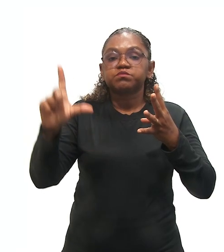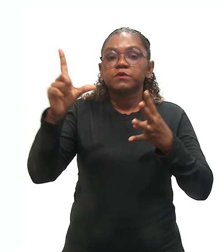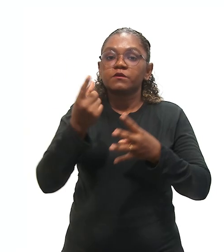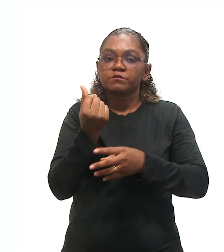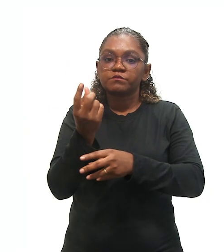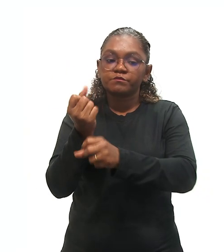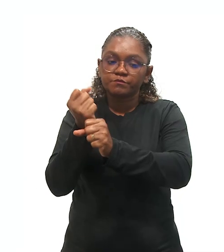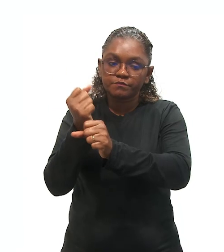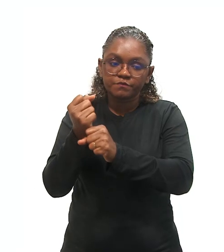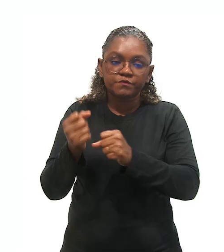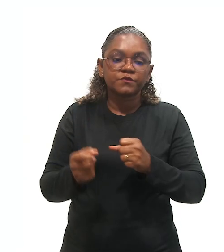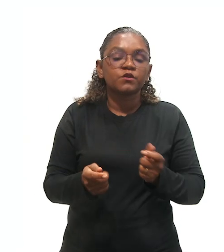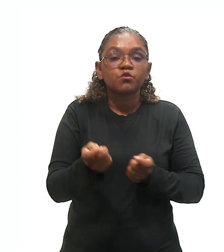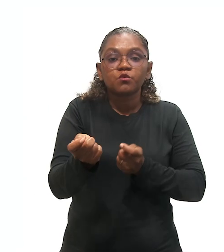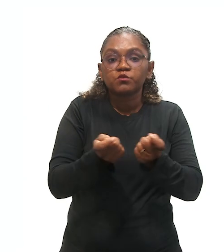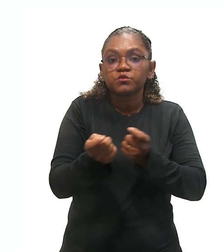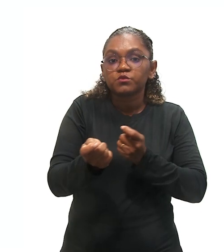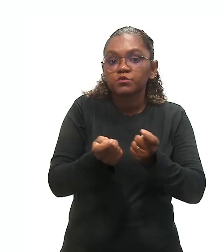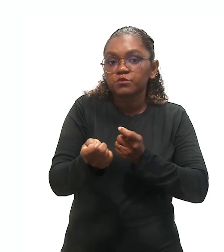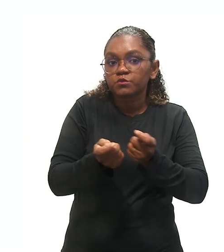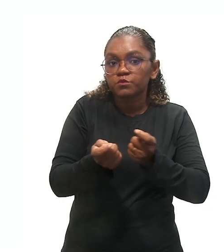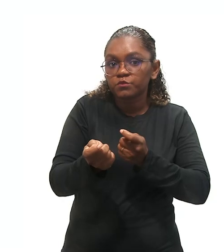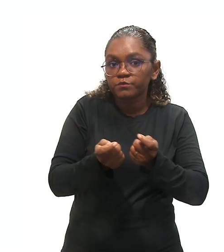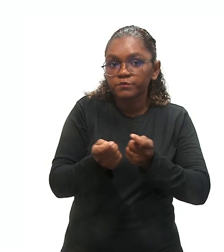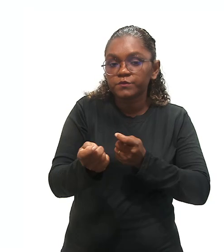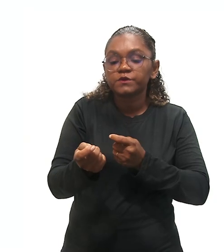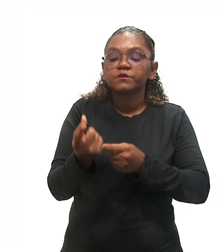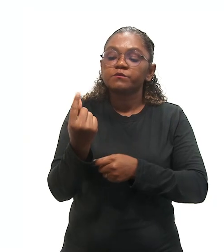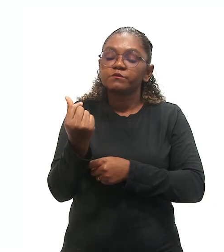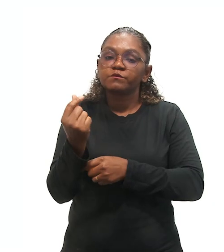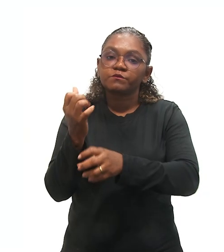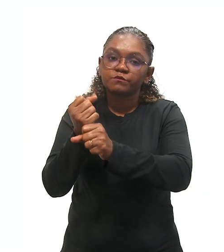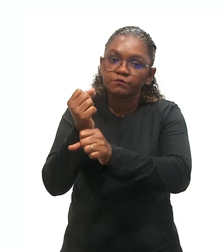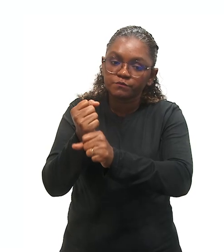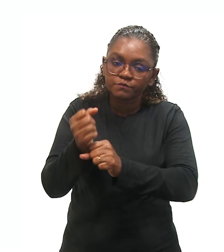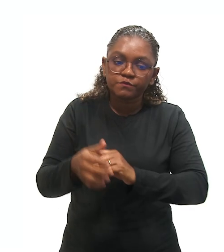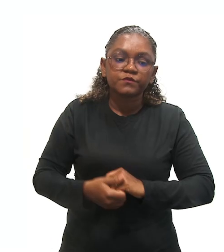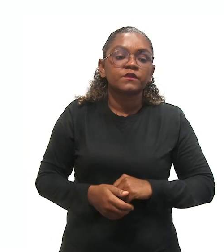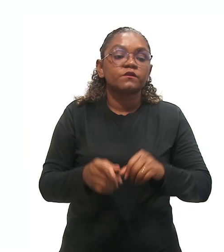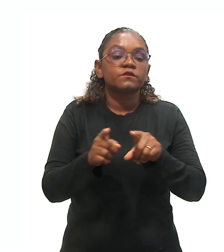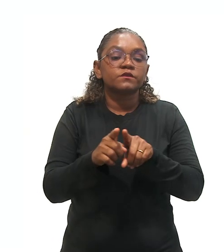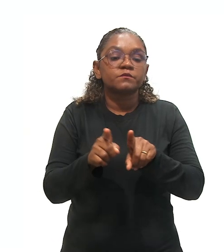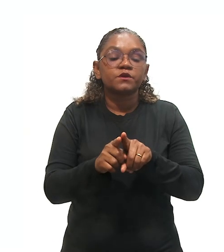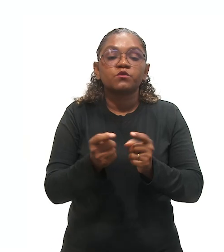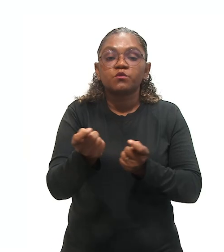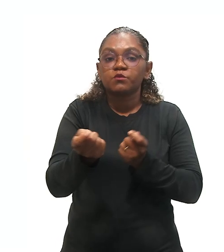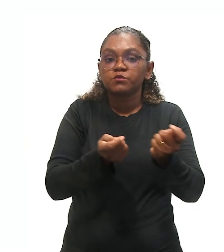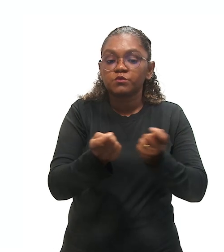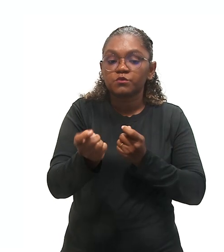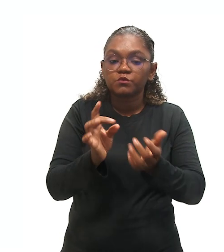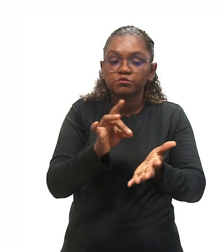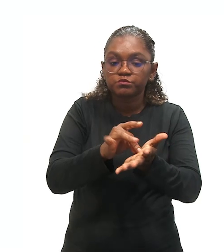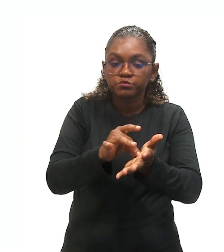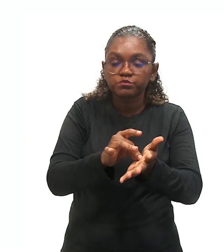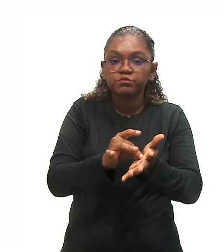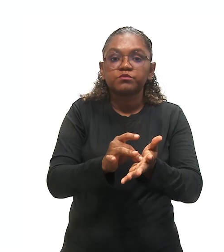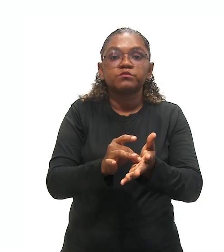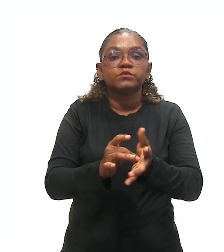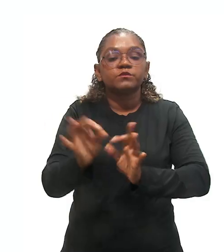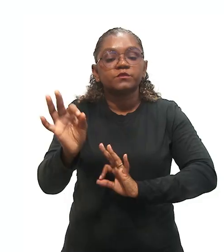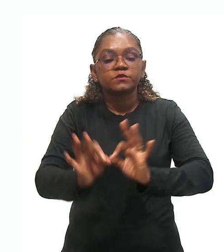orçamentárias, controle da aprovação do planejamento e orçamento. Nós temos os controles da execução